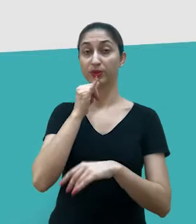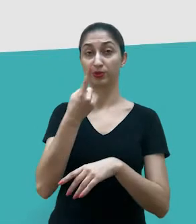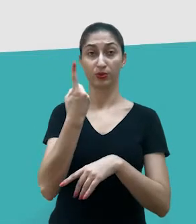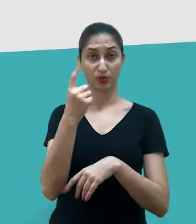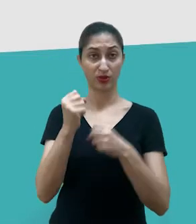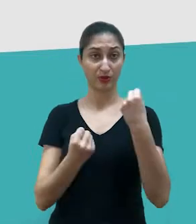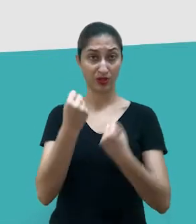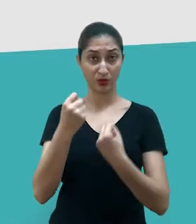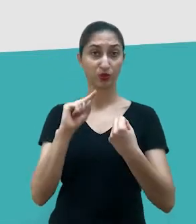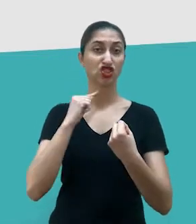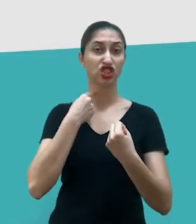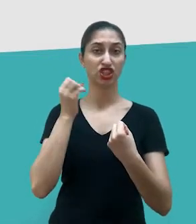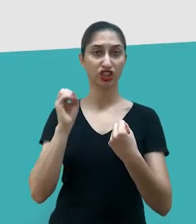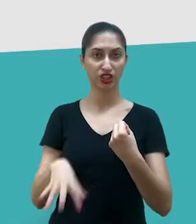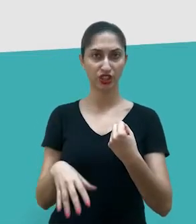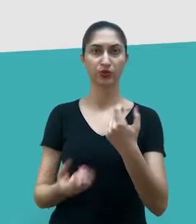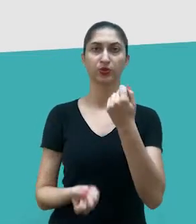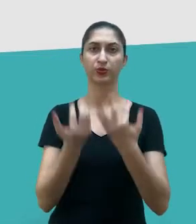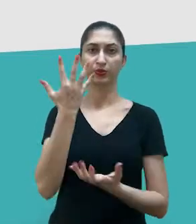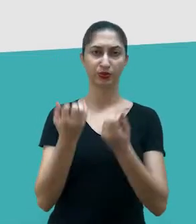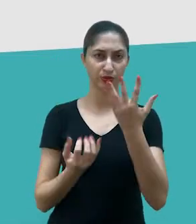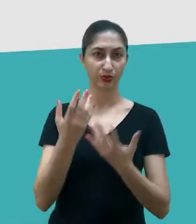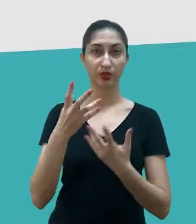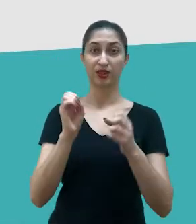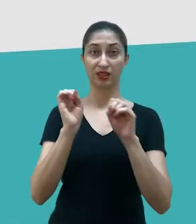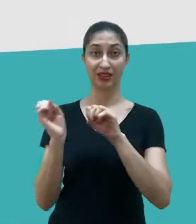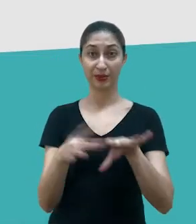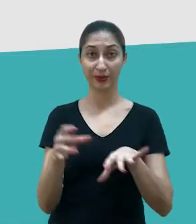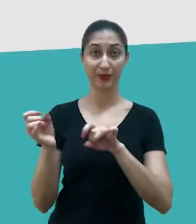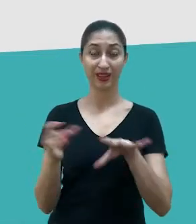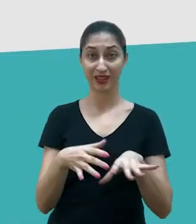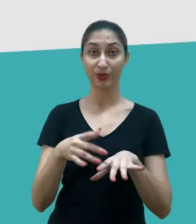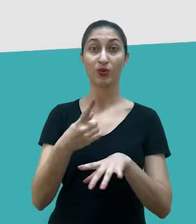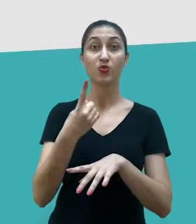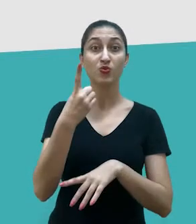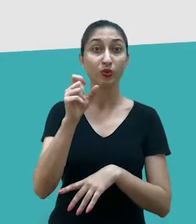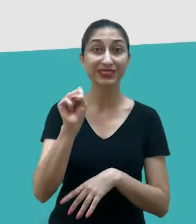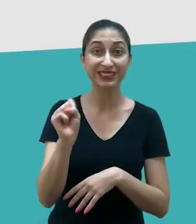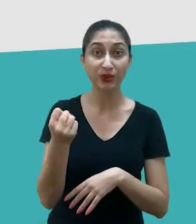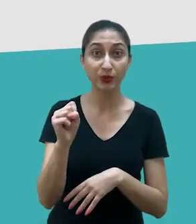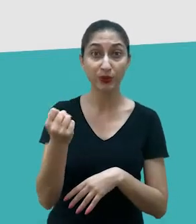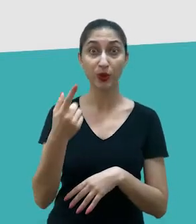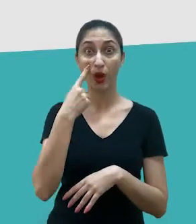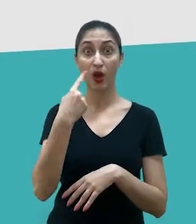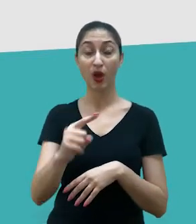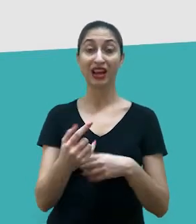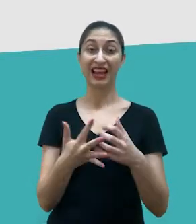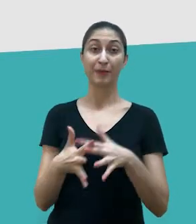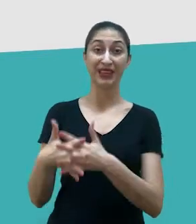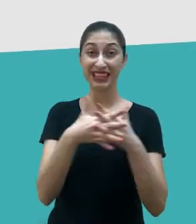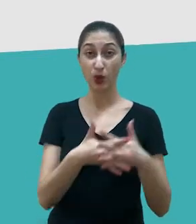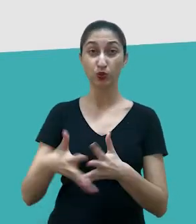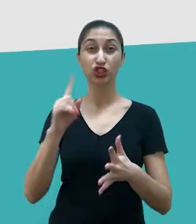ou enviado a aterros sanitários a cada segundo. Imaginem que por segundo, sem parar, um caminhão de lixo chega a um